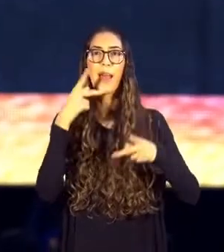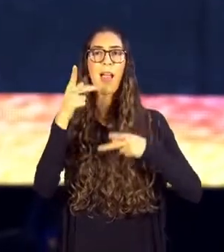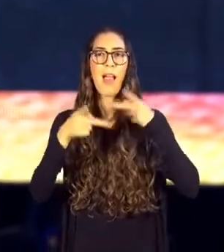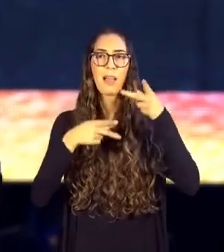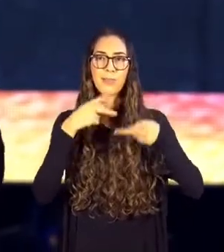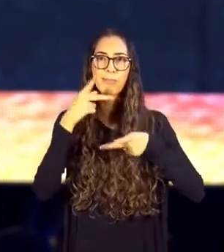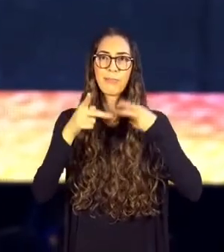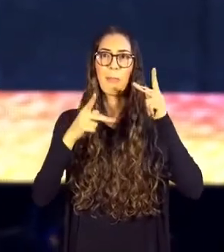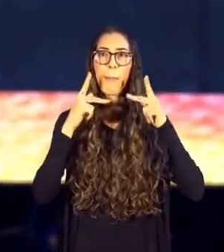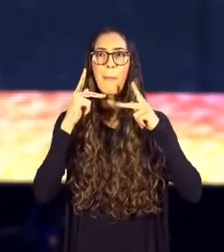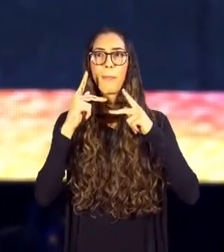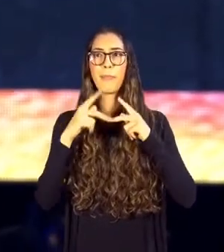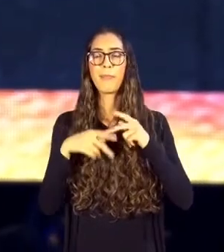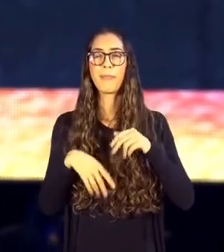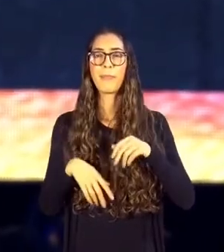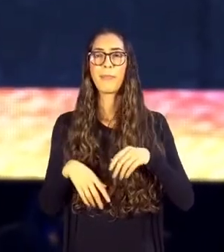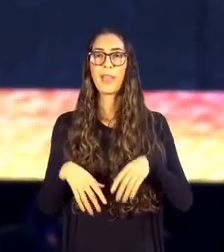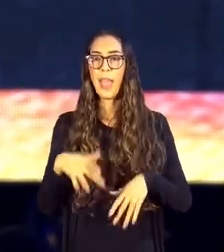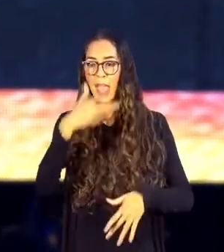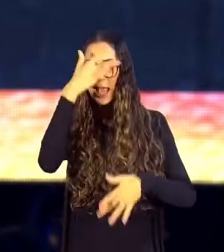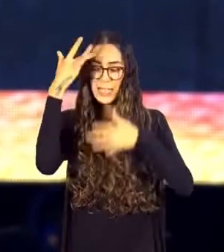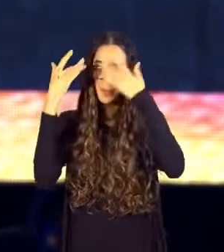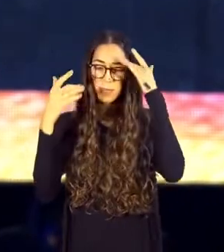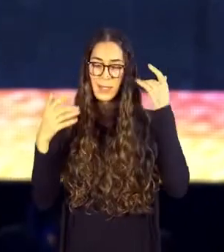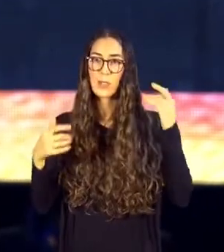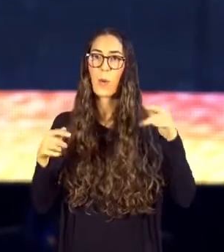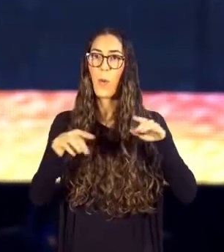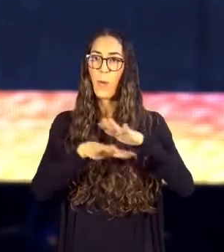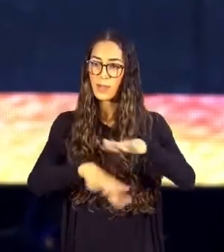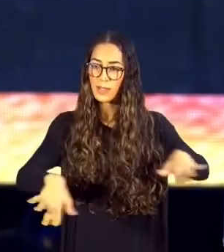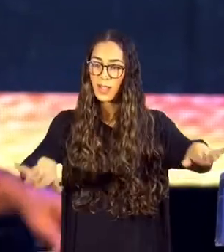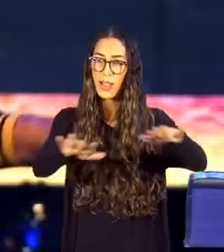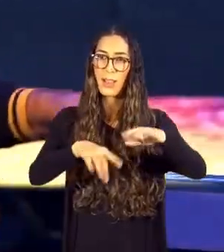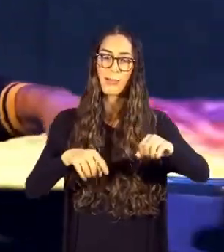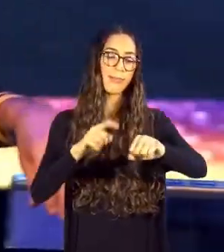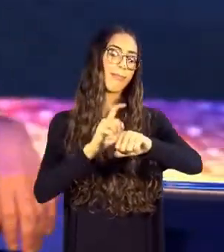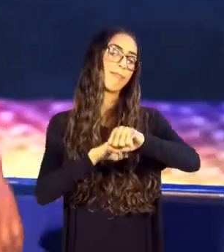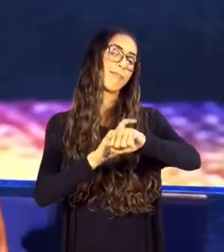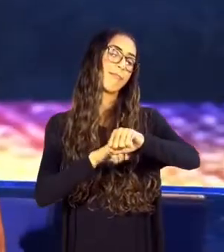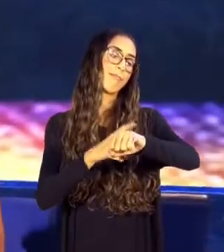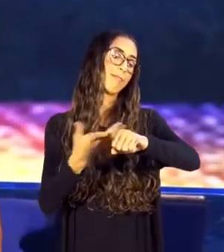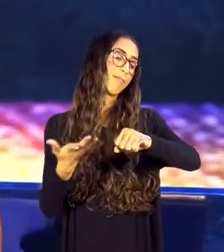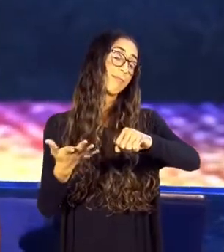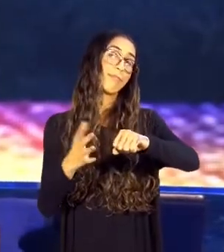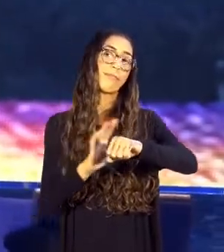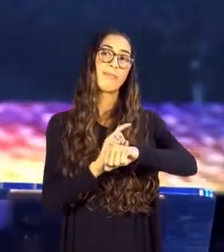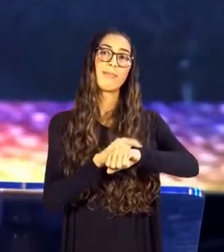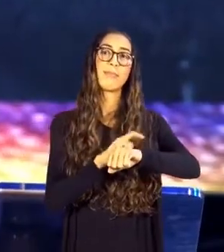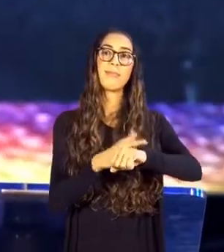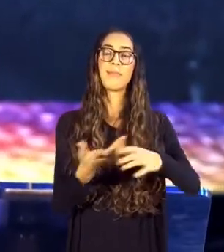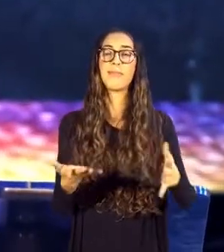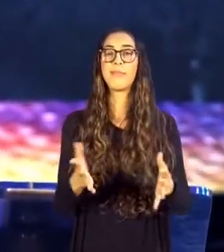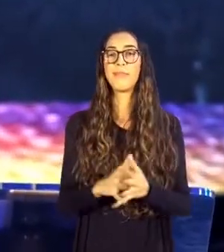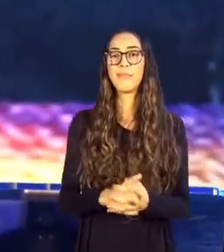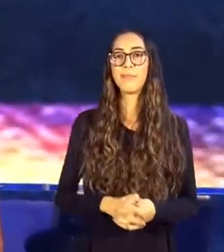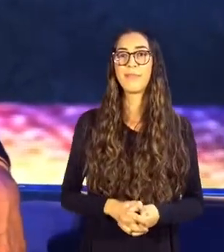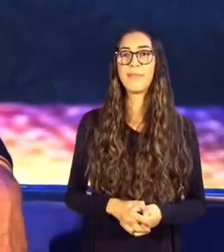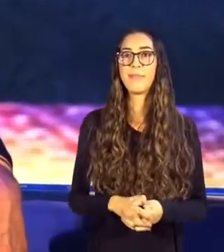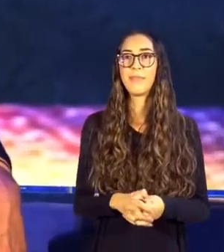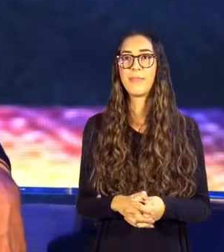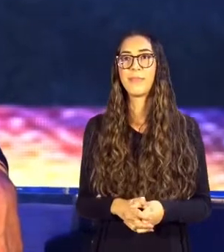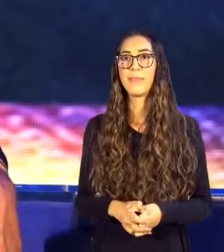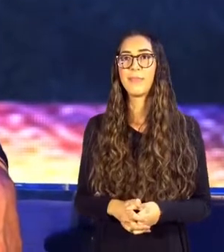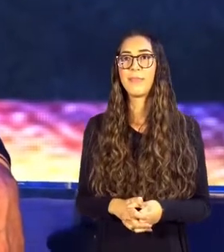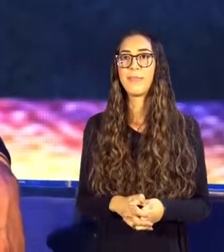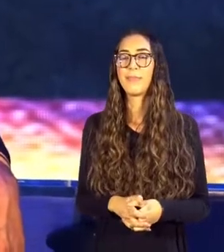você está pregando, a pessoa olha para o relógio, dá uma bocejada, diz, nossa, esse povo não está gostando nada do que eu estou falando. Acho que eu vou parar de pregar.